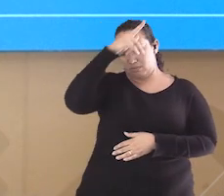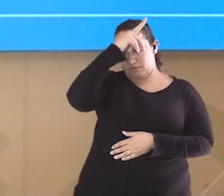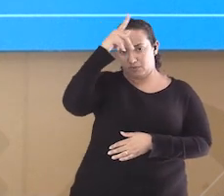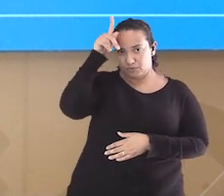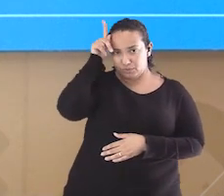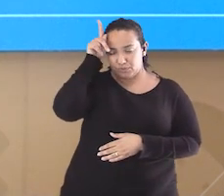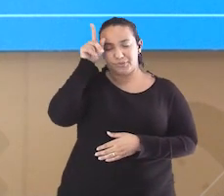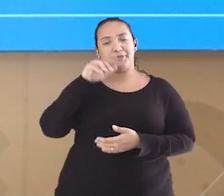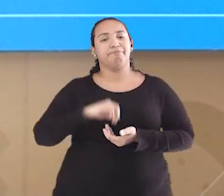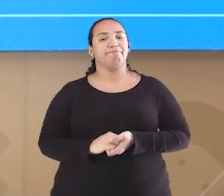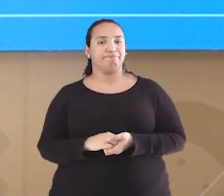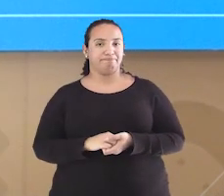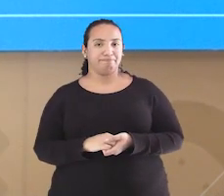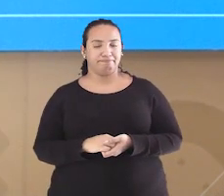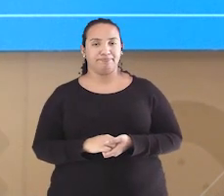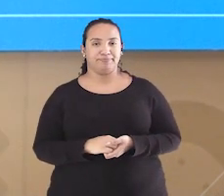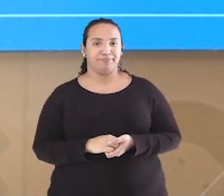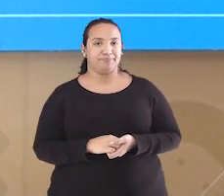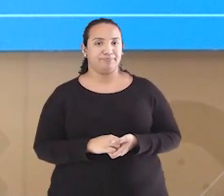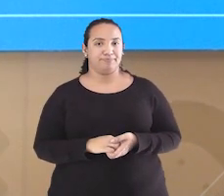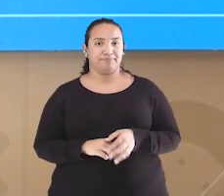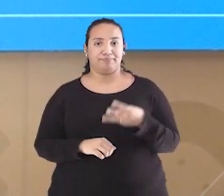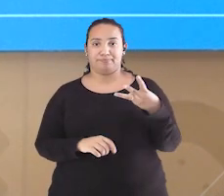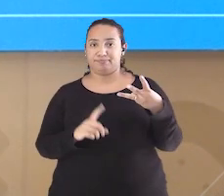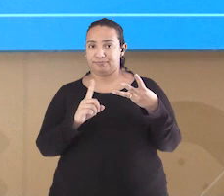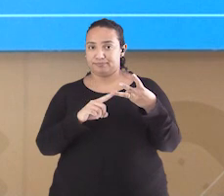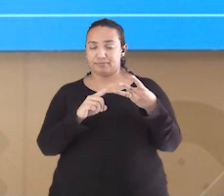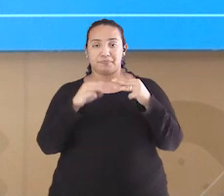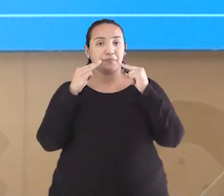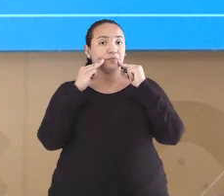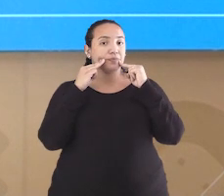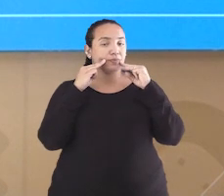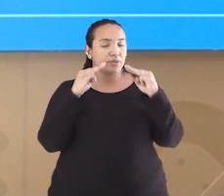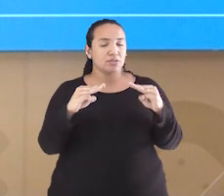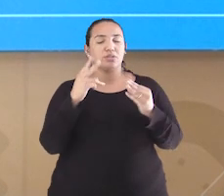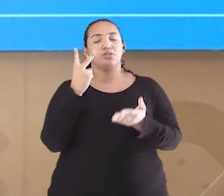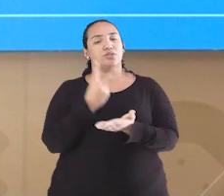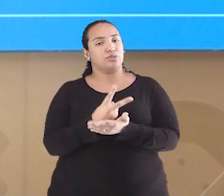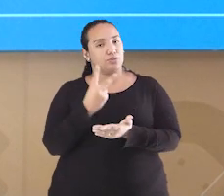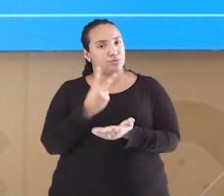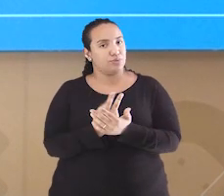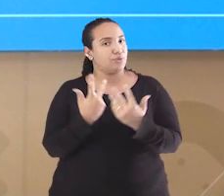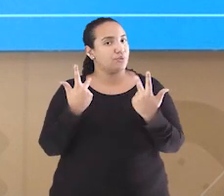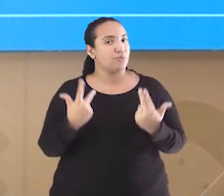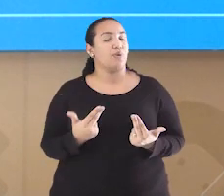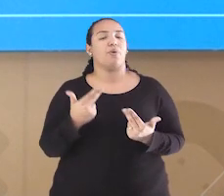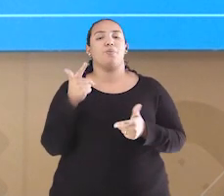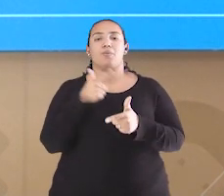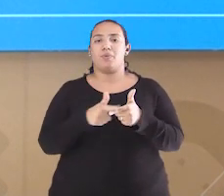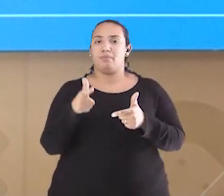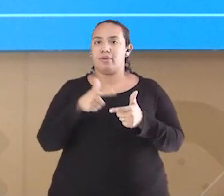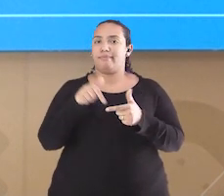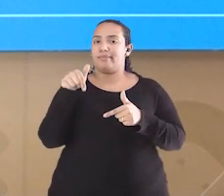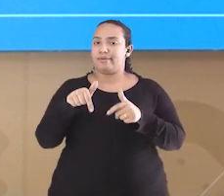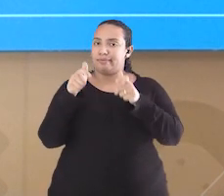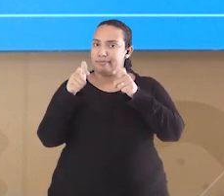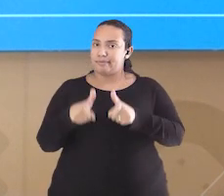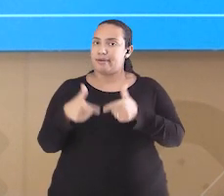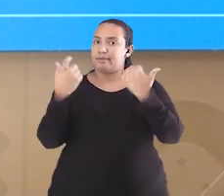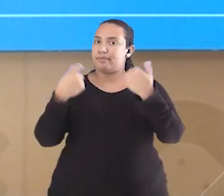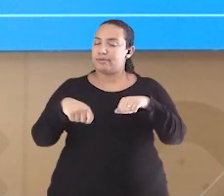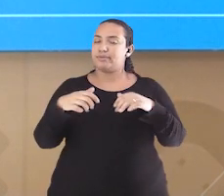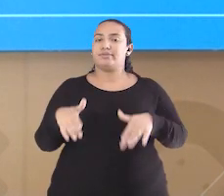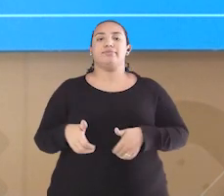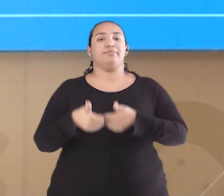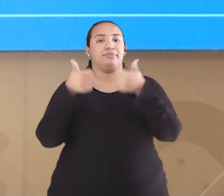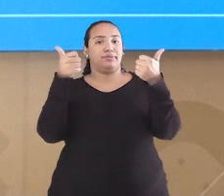os servidores, a prefeitura no caso. A mensagem continua sendo problemas e melhorias no bairro.